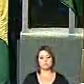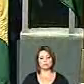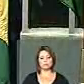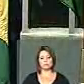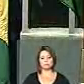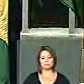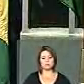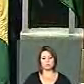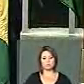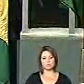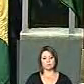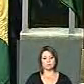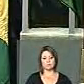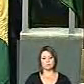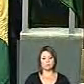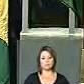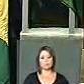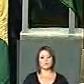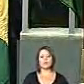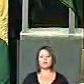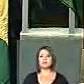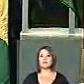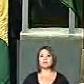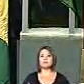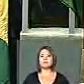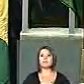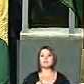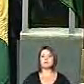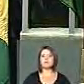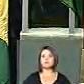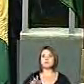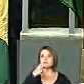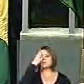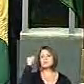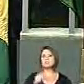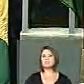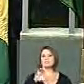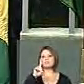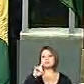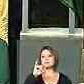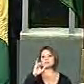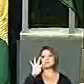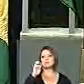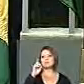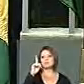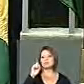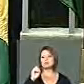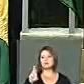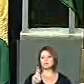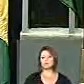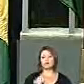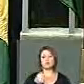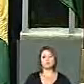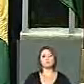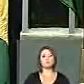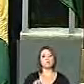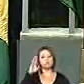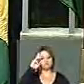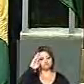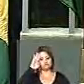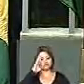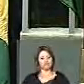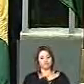estaria colocado o esquecimento e a cobrança da história, especialmente